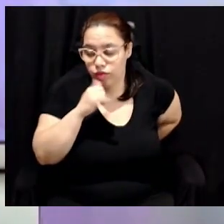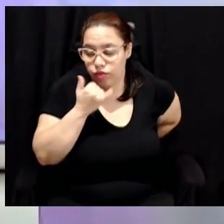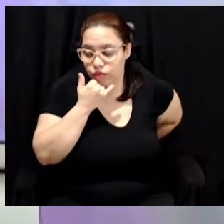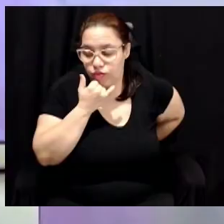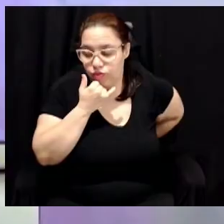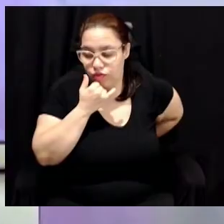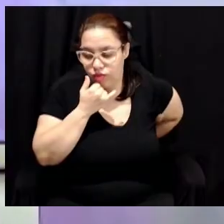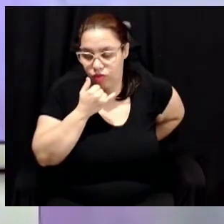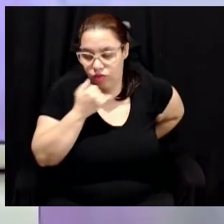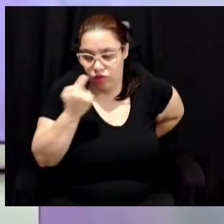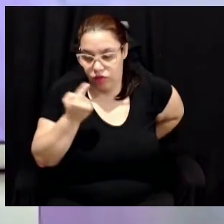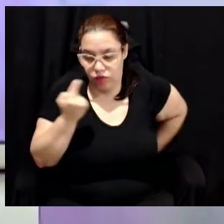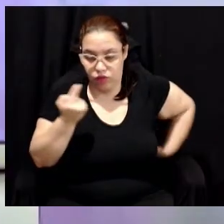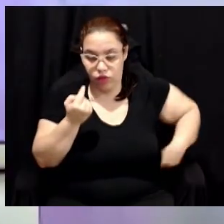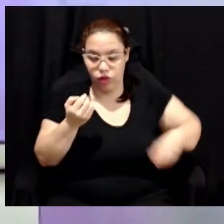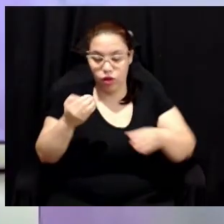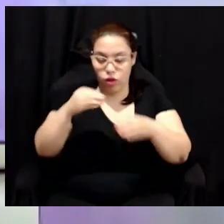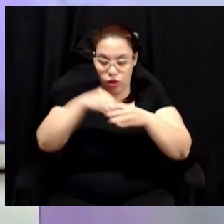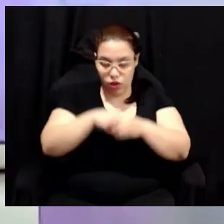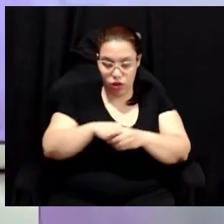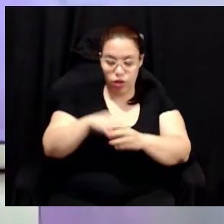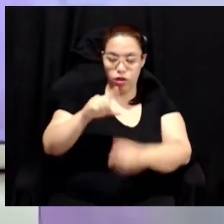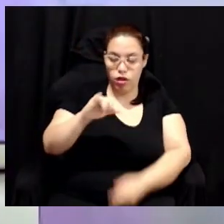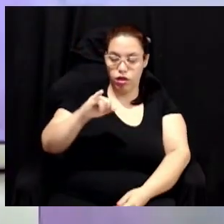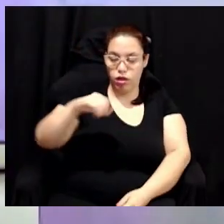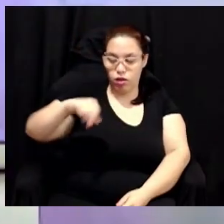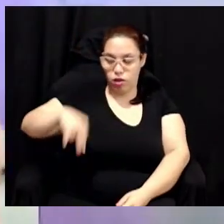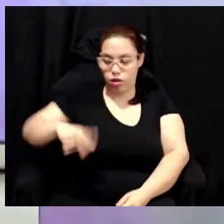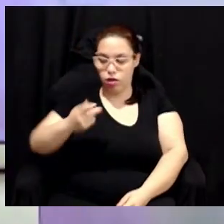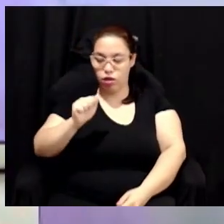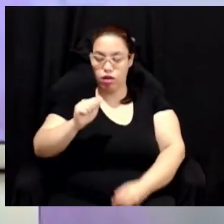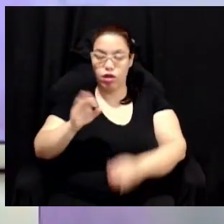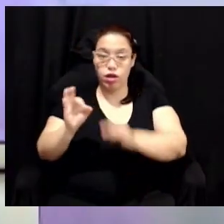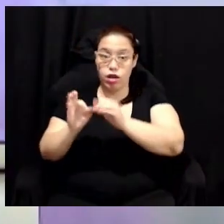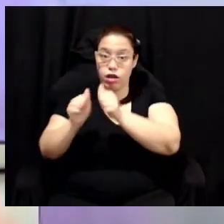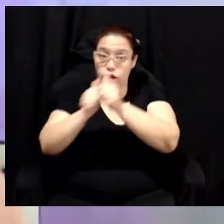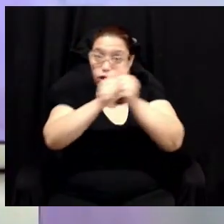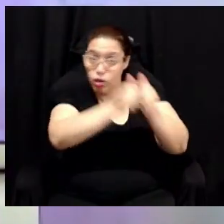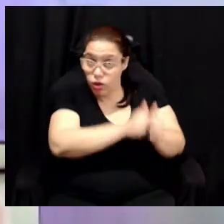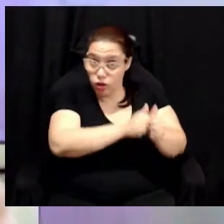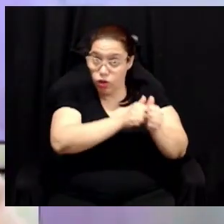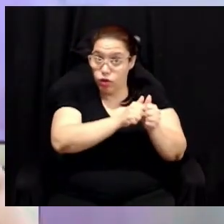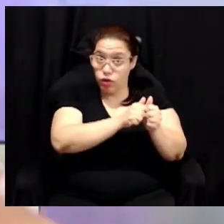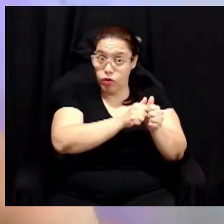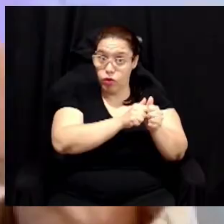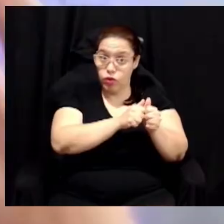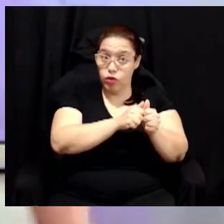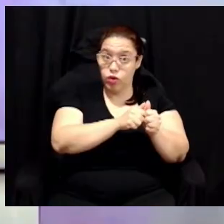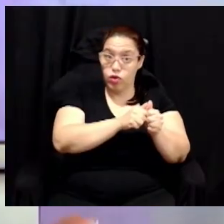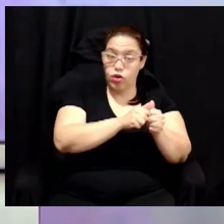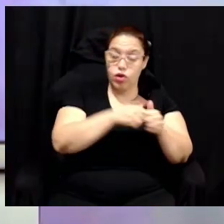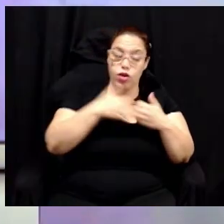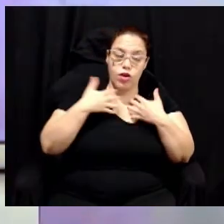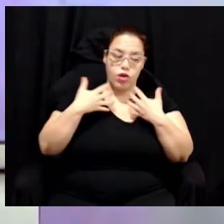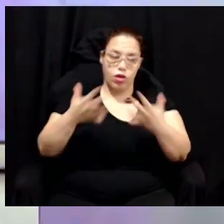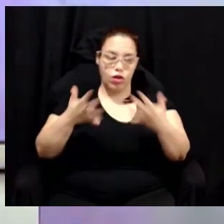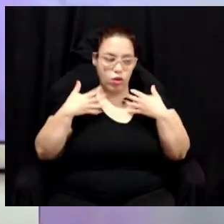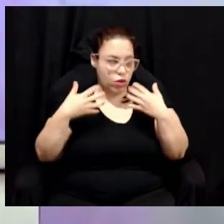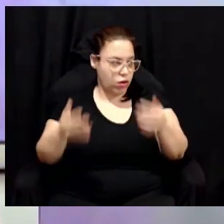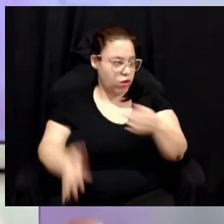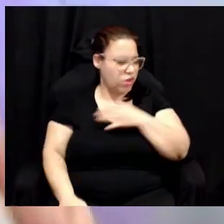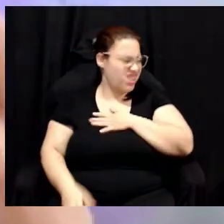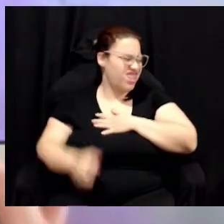sintomas dessa paciente. Mas inclua farinha de linhaça na sua rotina diária. Você vai ver como esses sintomas, como